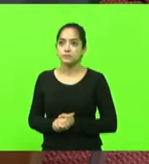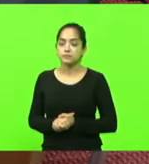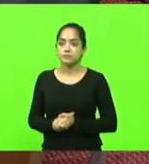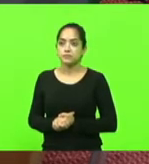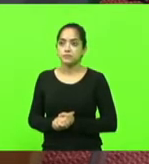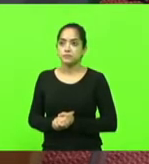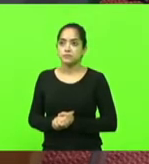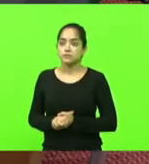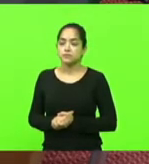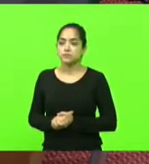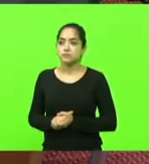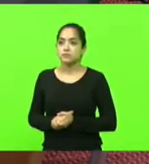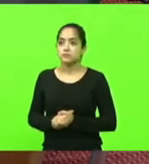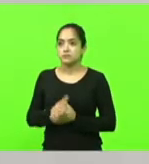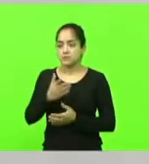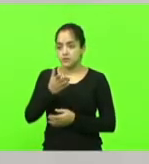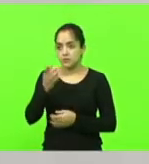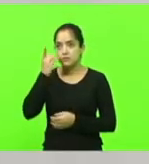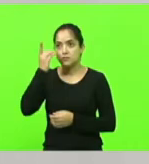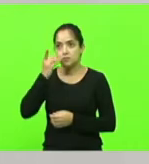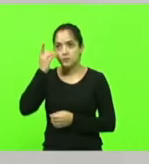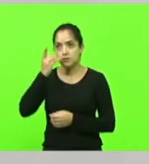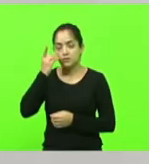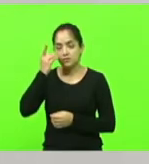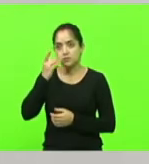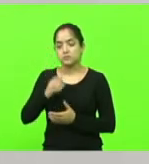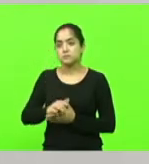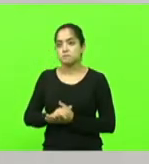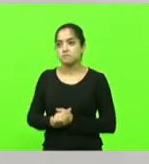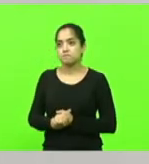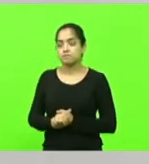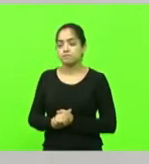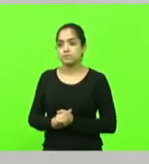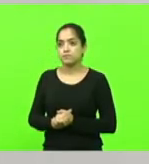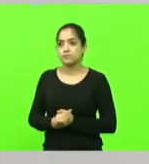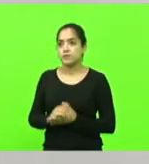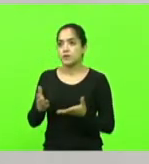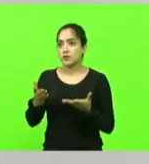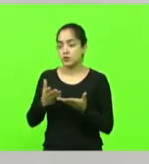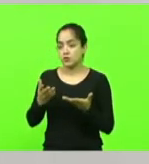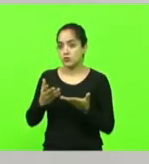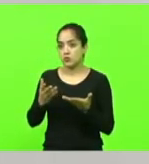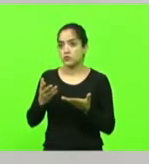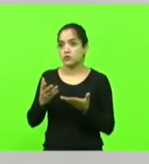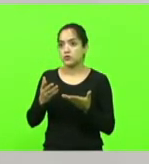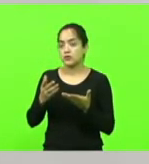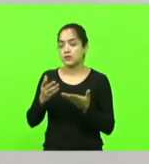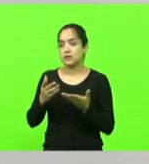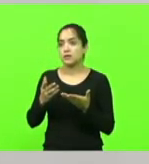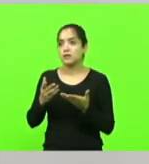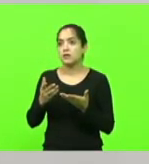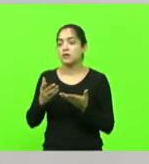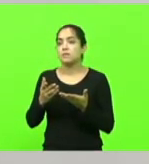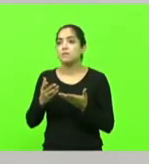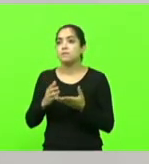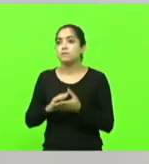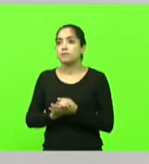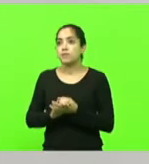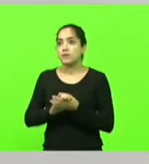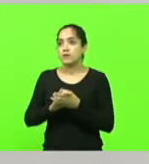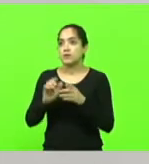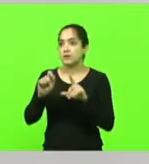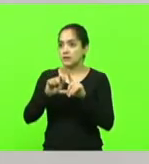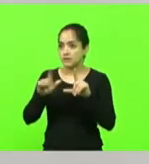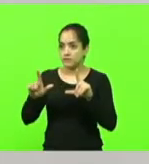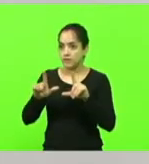Senhores deputados, senhoras deputadas, que nos acompanha pela rede da TVL, muito